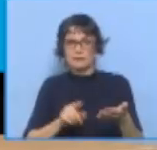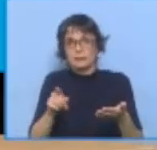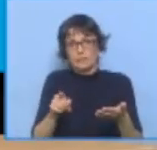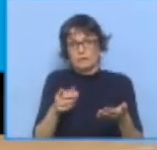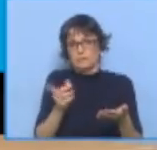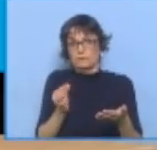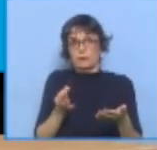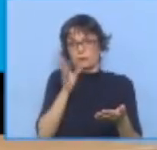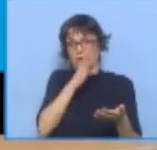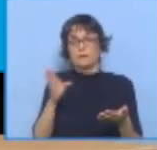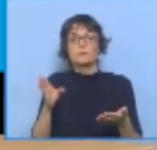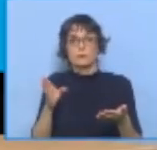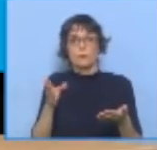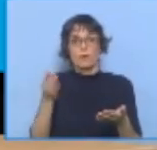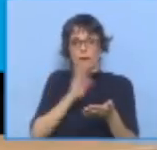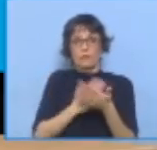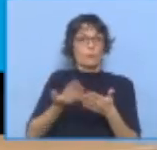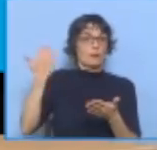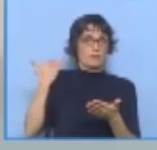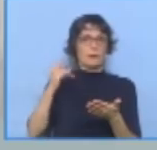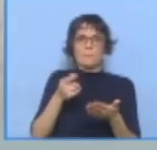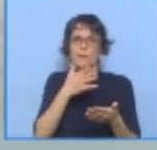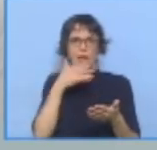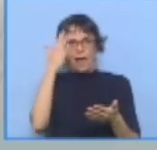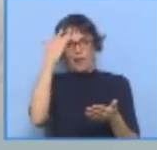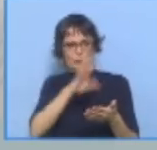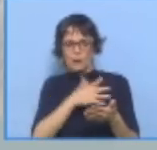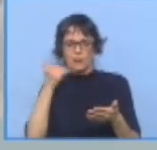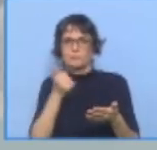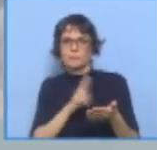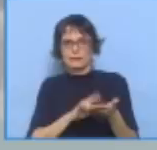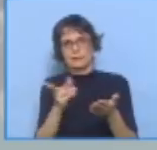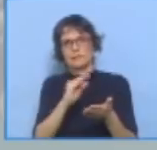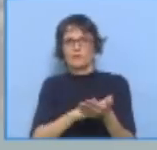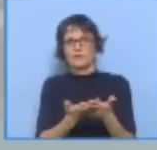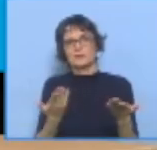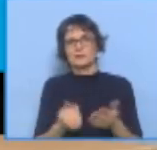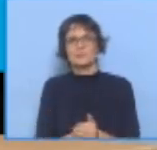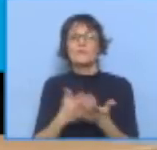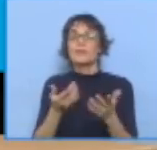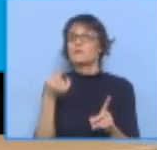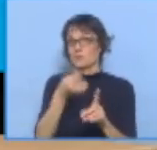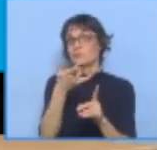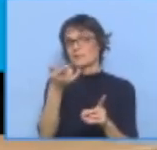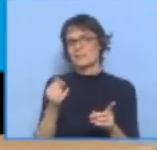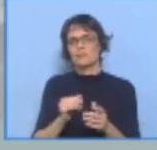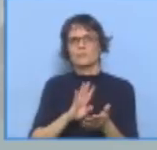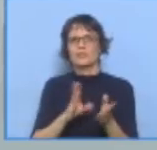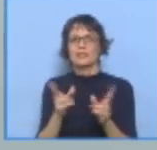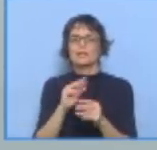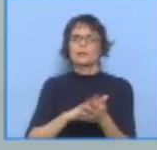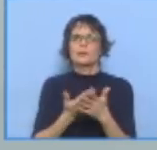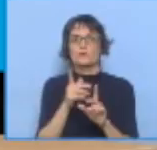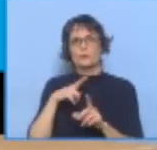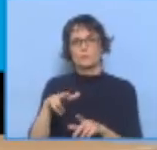anterior e afinal encontrou beleza nessa própria tradução. Fica esse desafio para descobrir o texto bíblico através desta nova tradução em português. Muito obrigado,